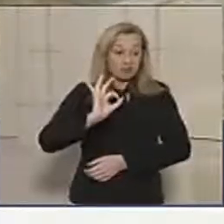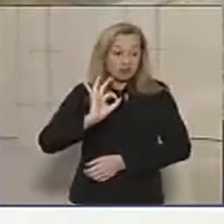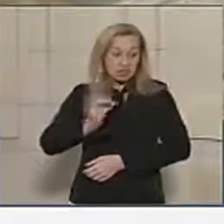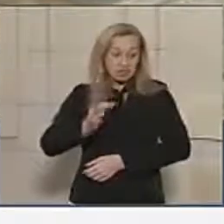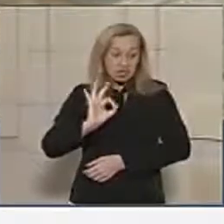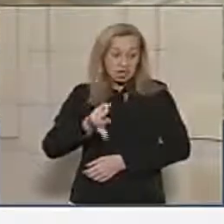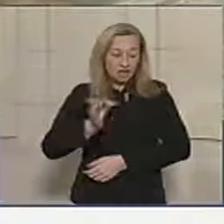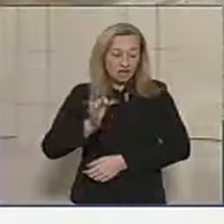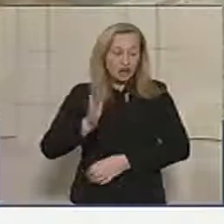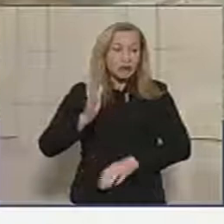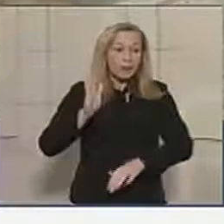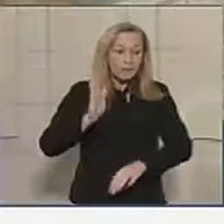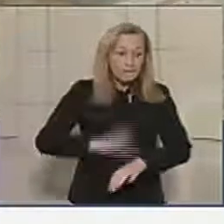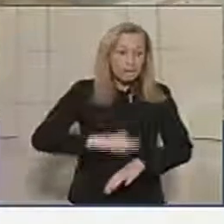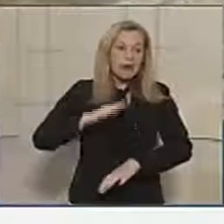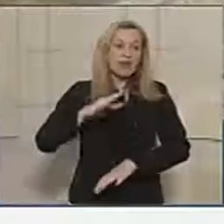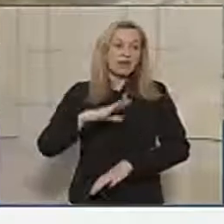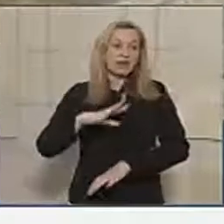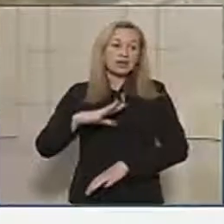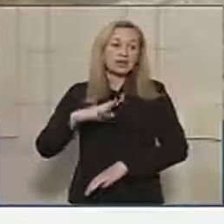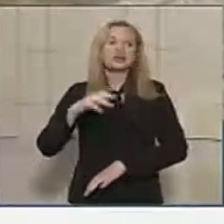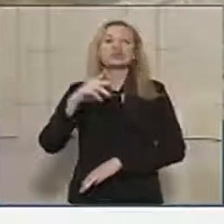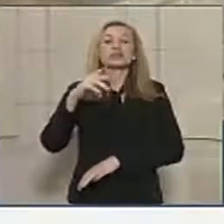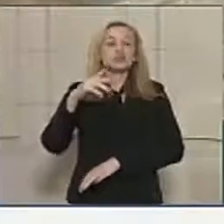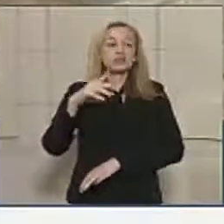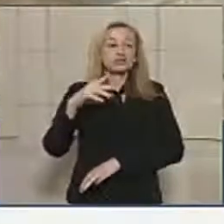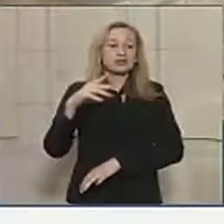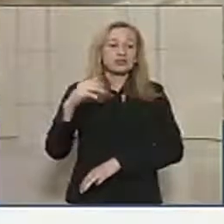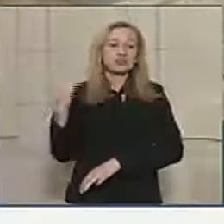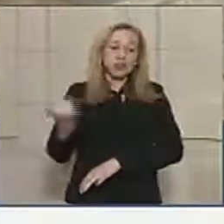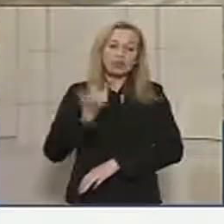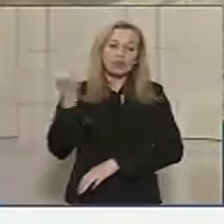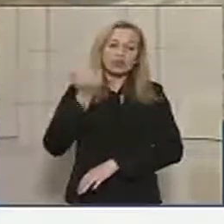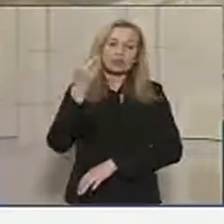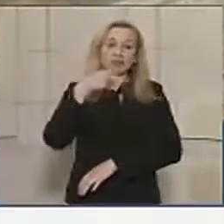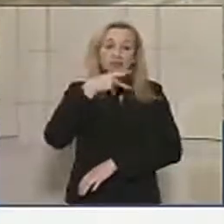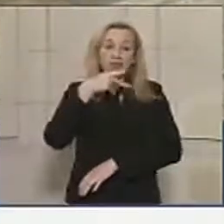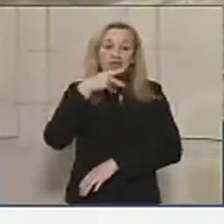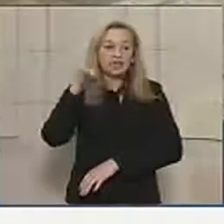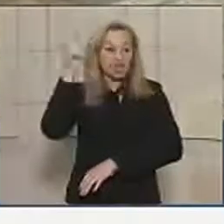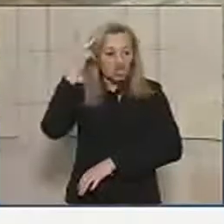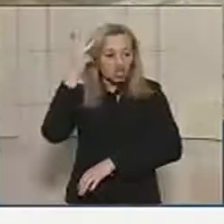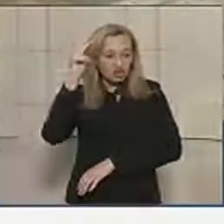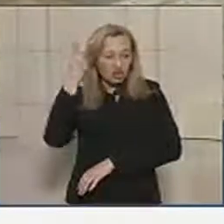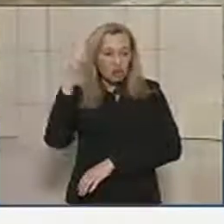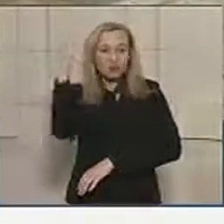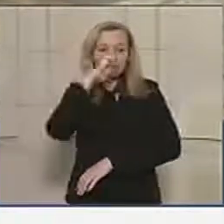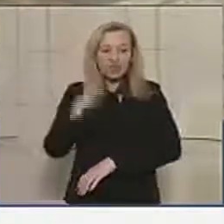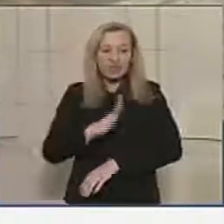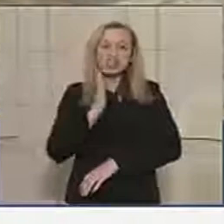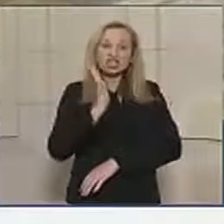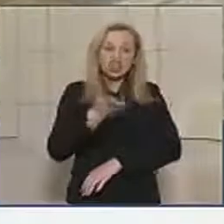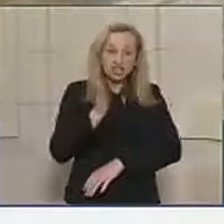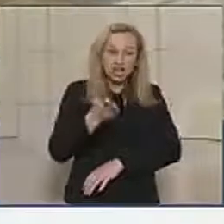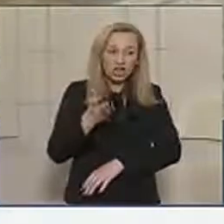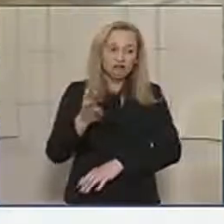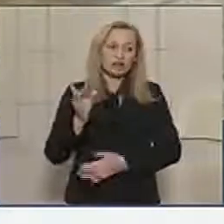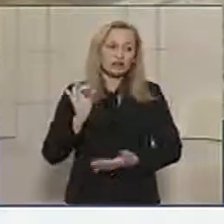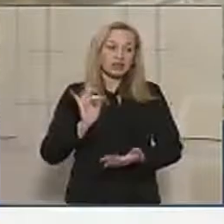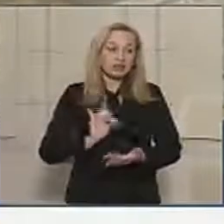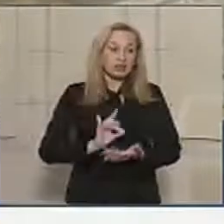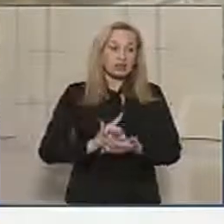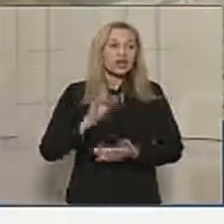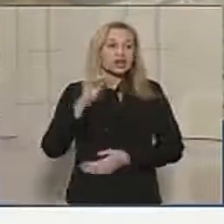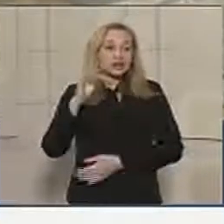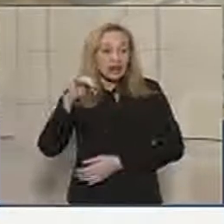uma das mais brilhantes parlamentares que a história brasileira já registrou. Tabata é uma jovem,